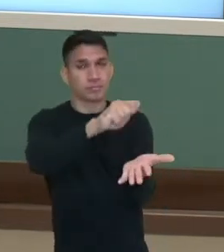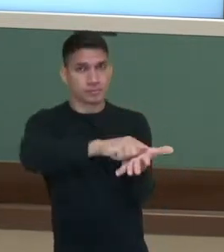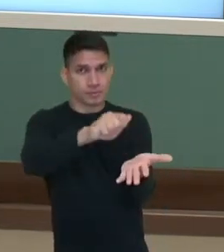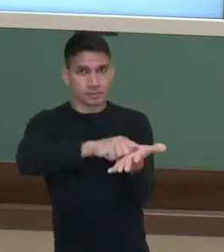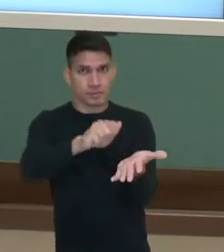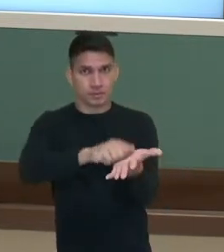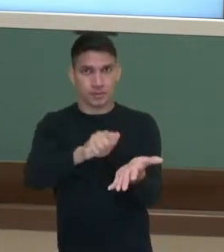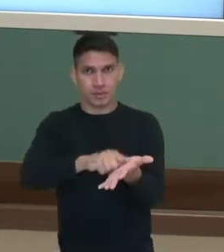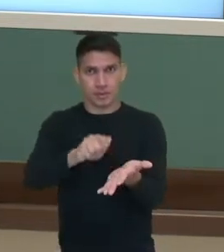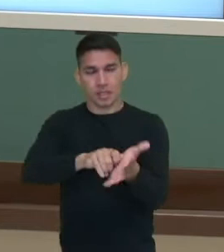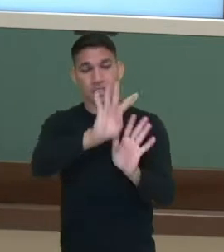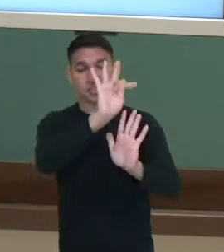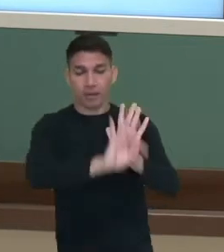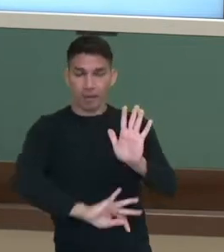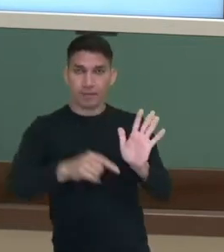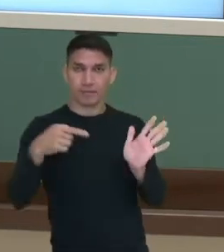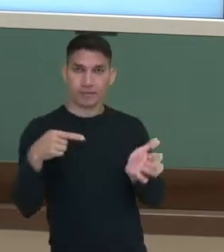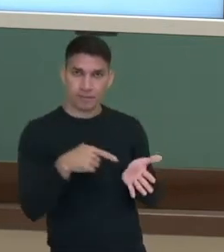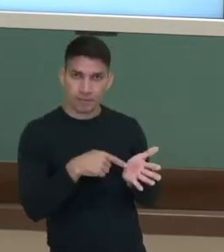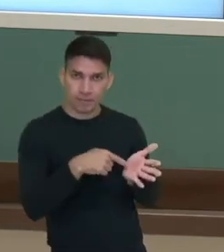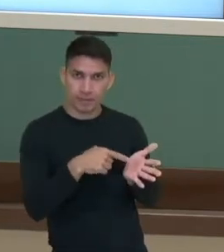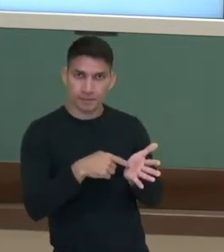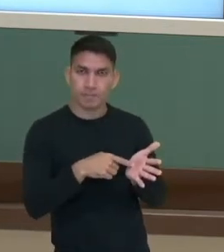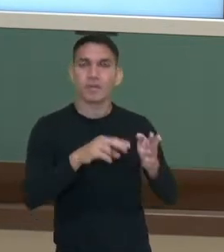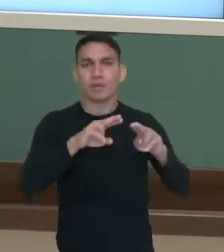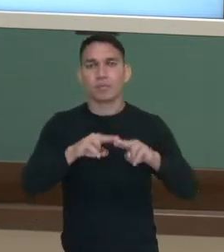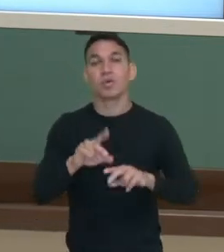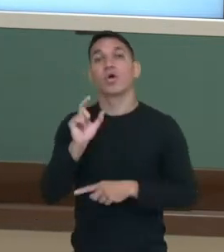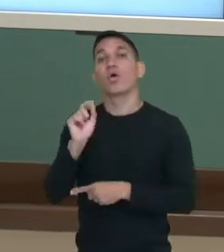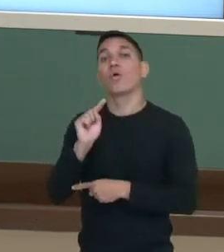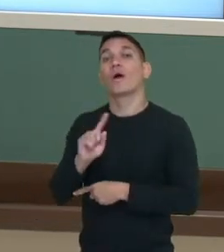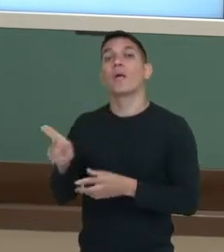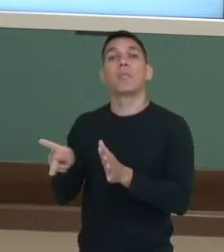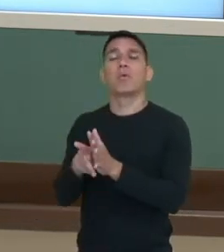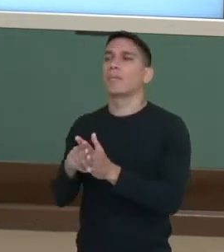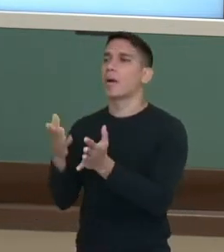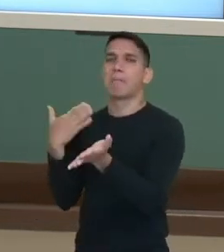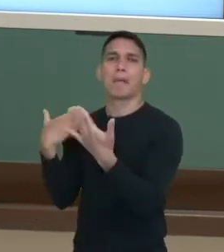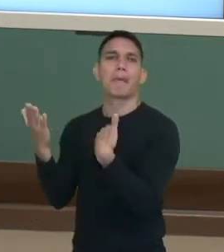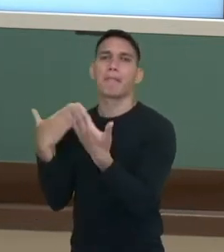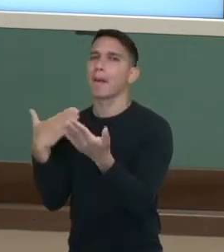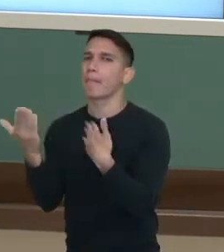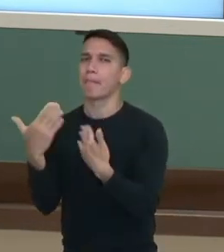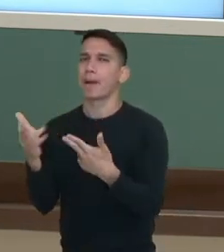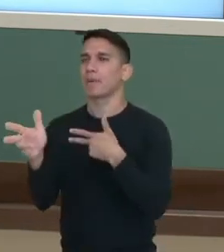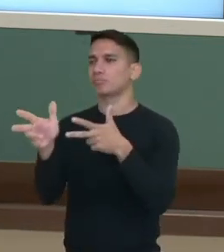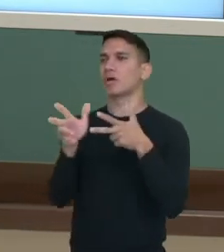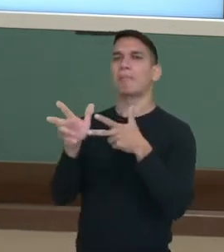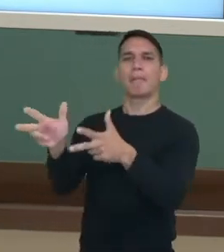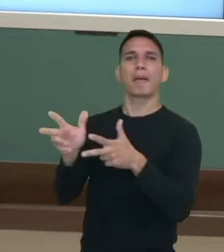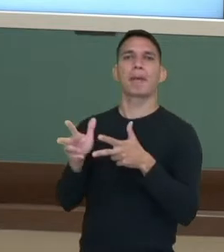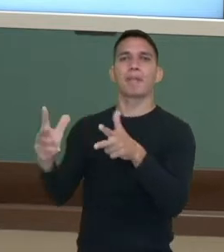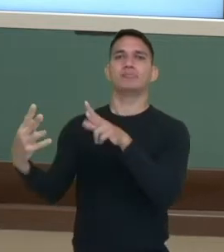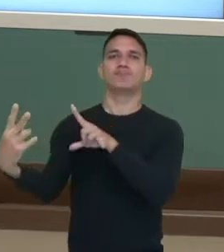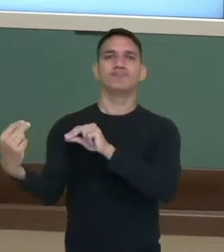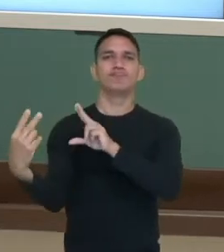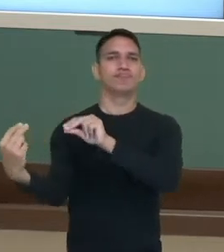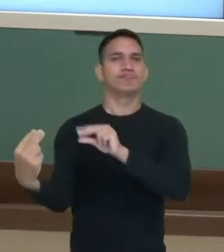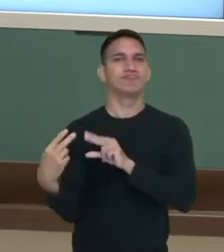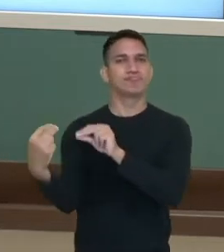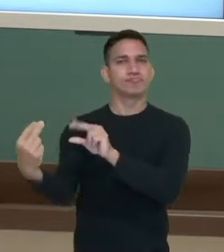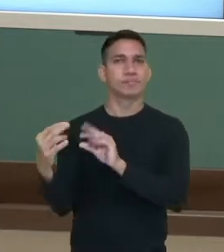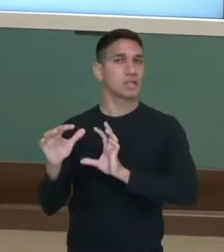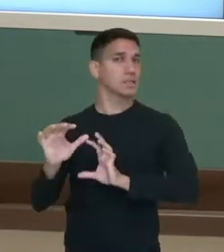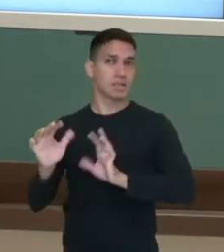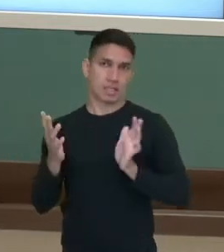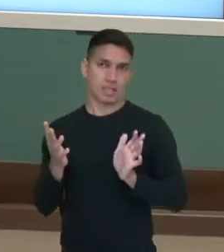transformado em um texto escrito. Então, nasce de uma conversa entre entrevistador e entrevistado. O